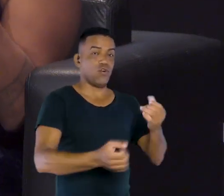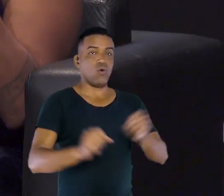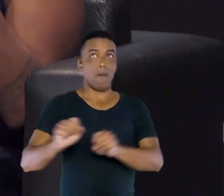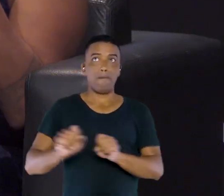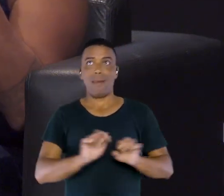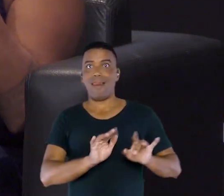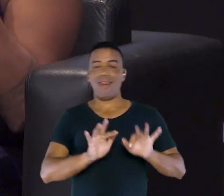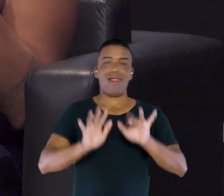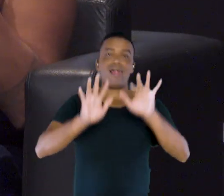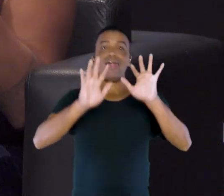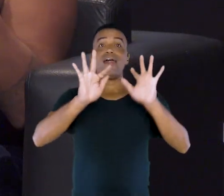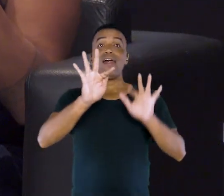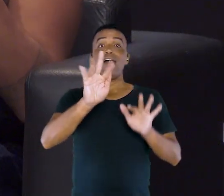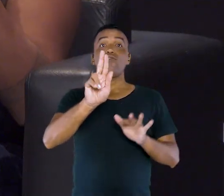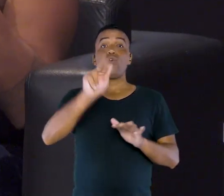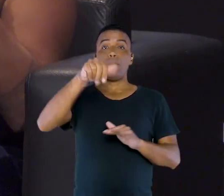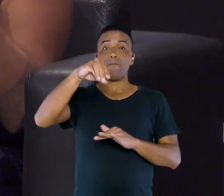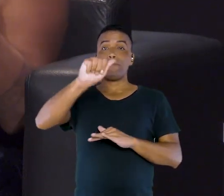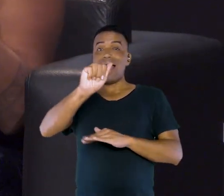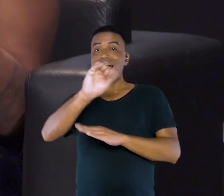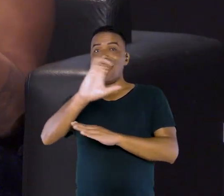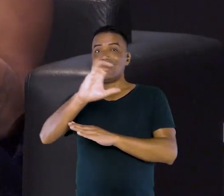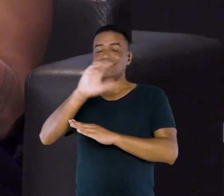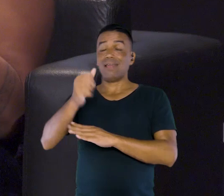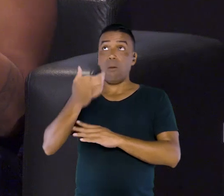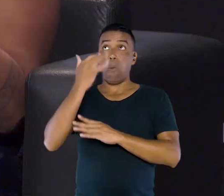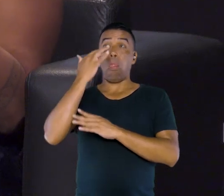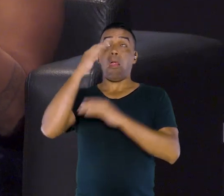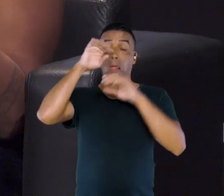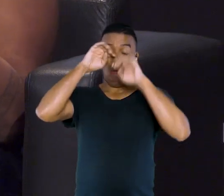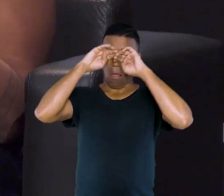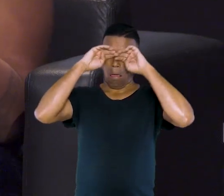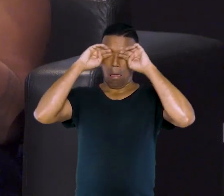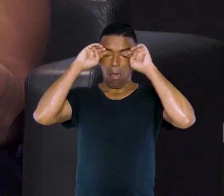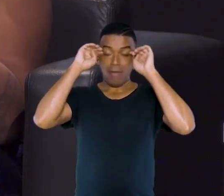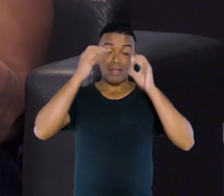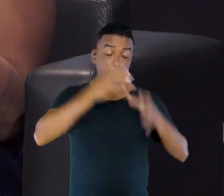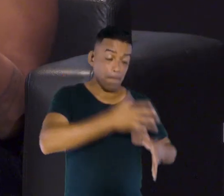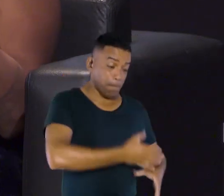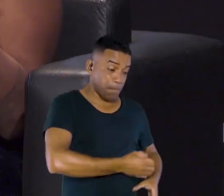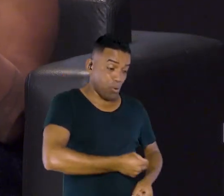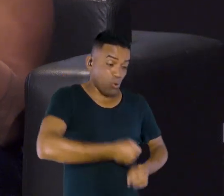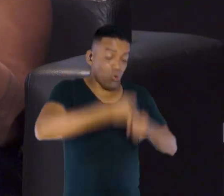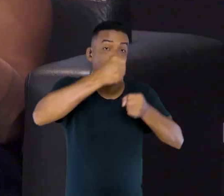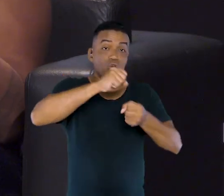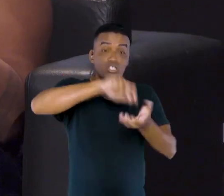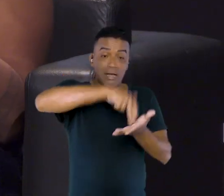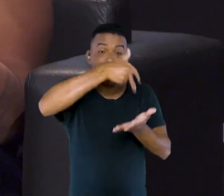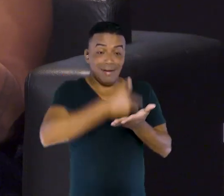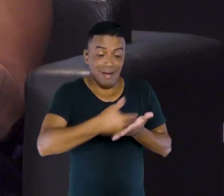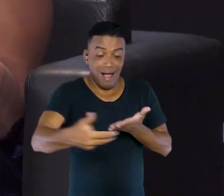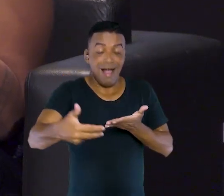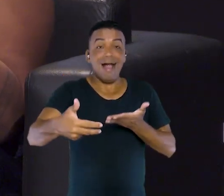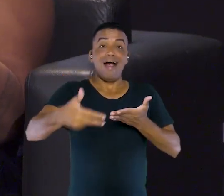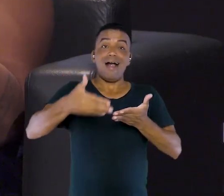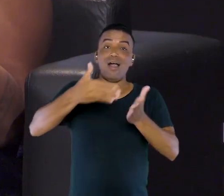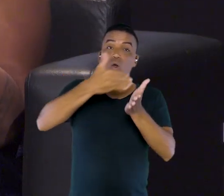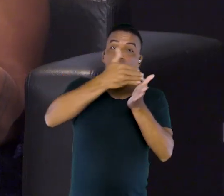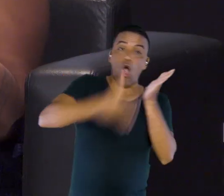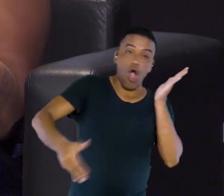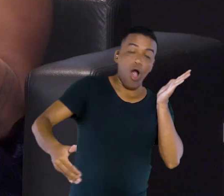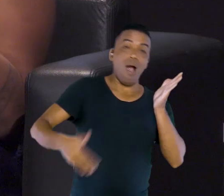a fumaça, entra no seu olho, você puxa a maniva, você cai, você corta,